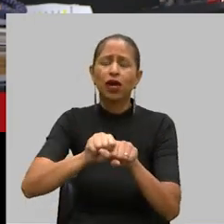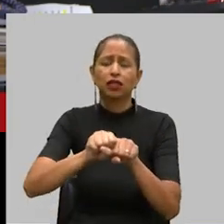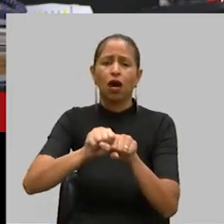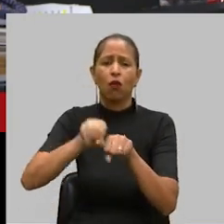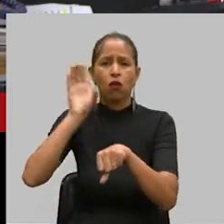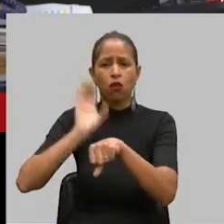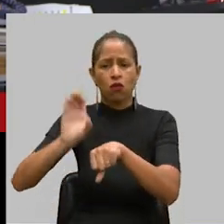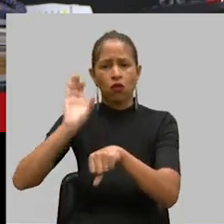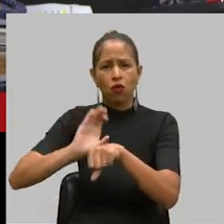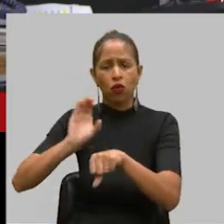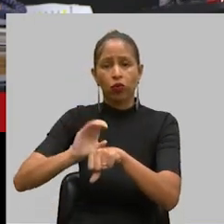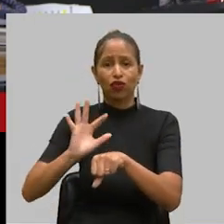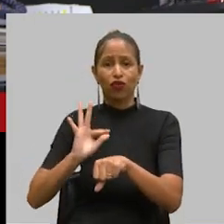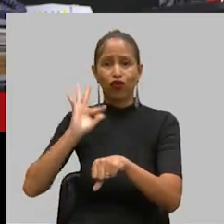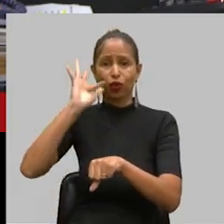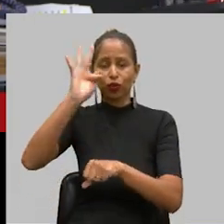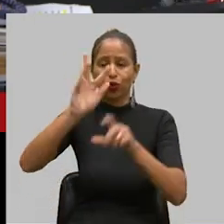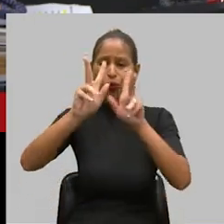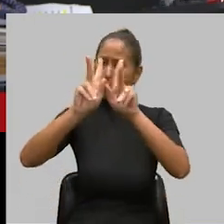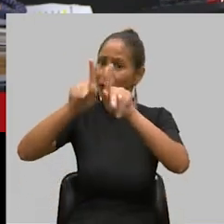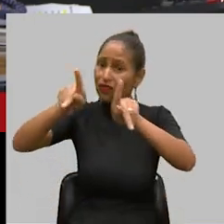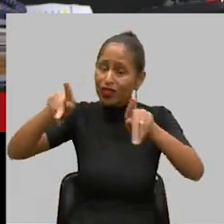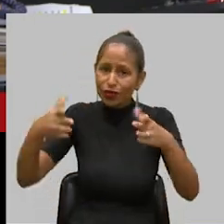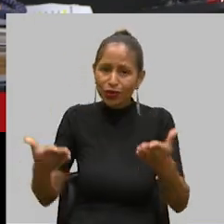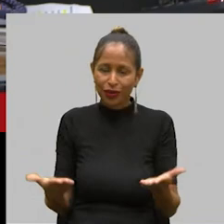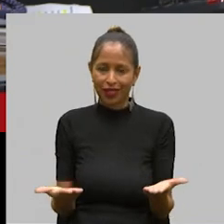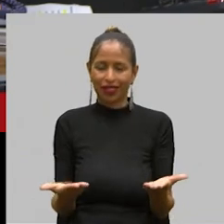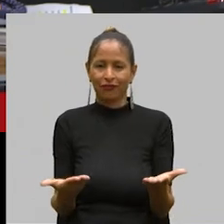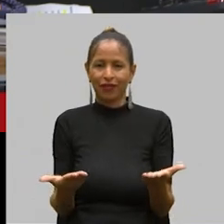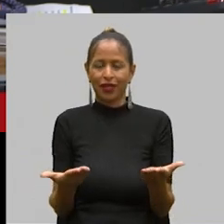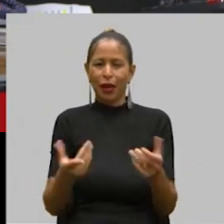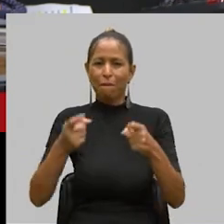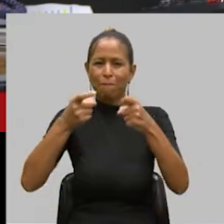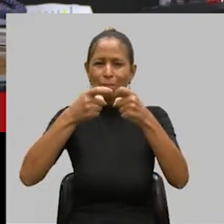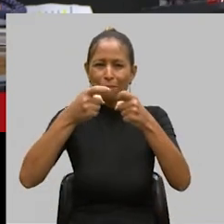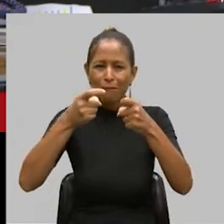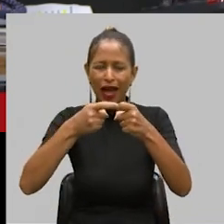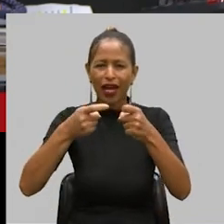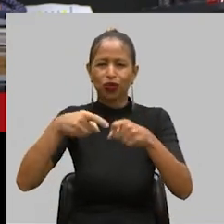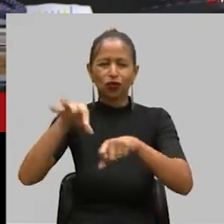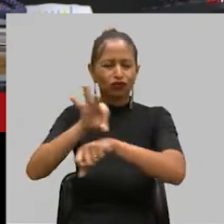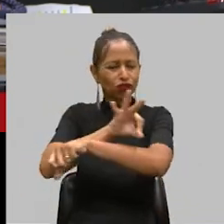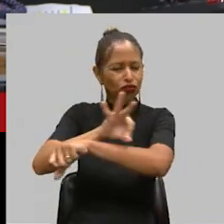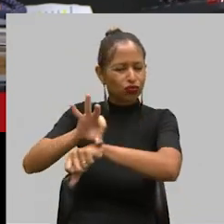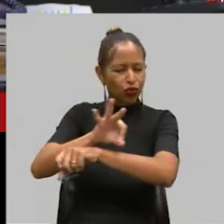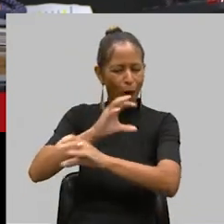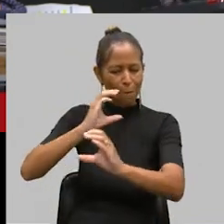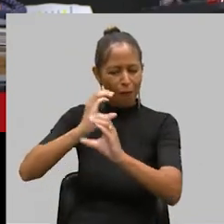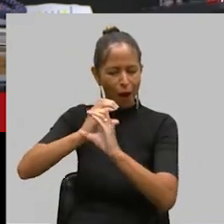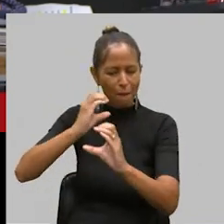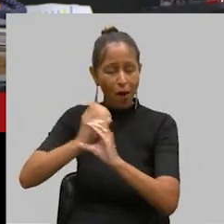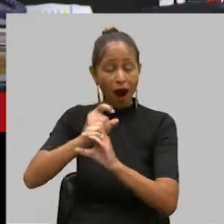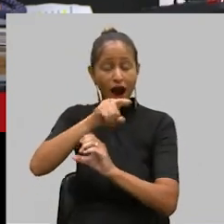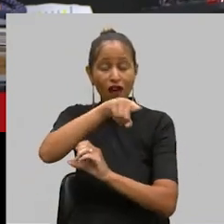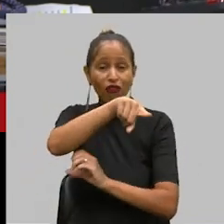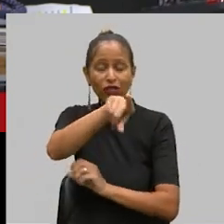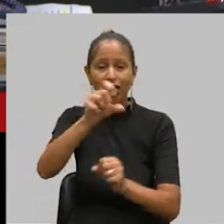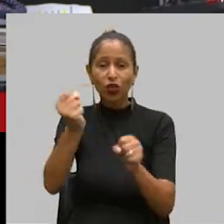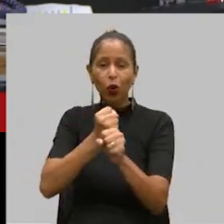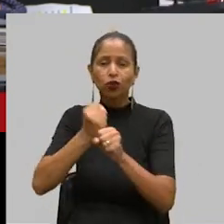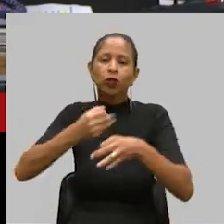que vocês se tornem professores e professoras que vocês se tornem médicos Engenheiros e engenheiras que vocês construam a